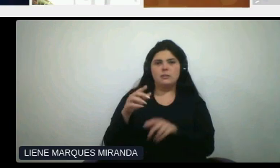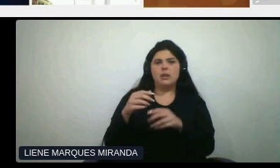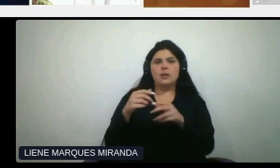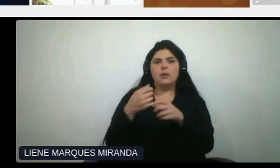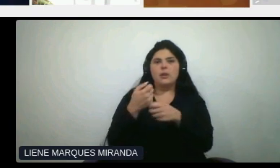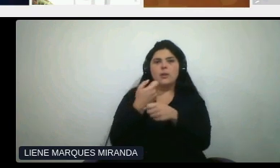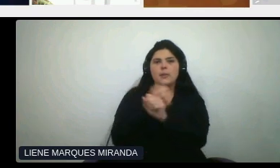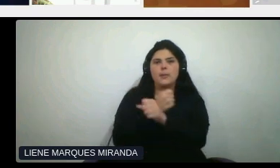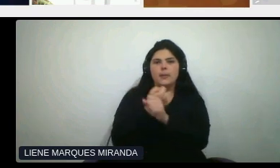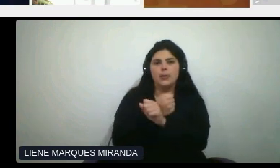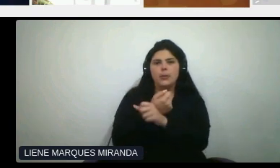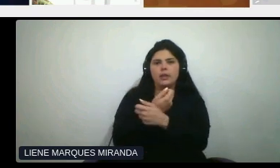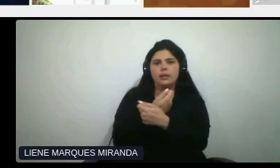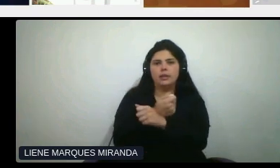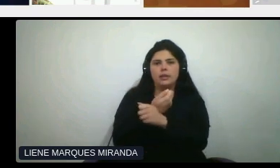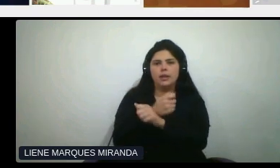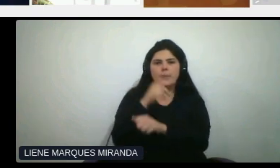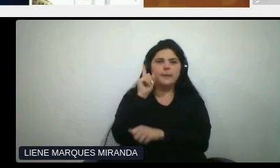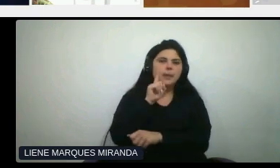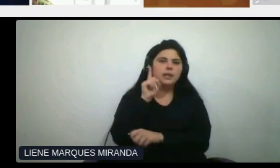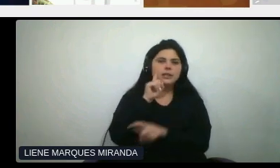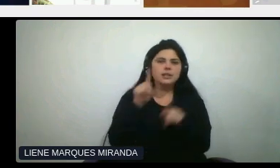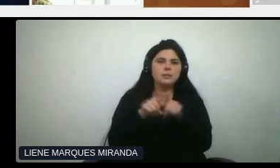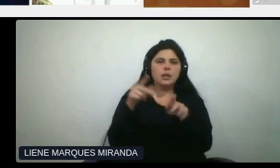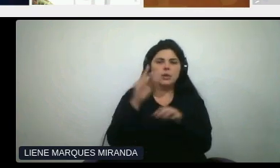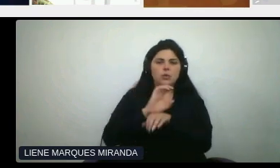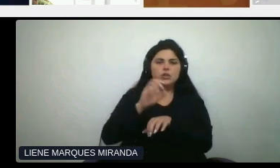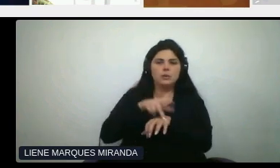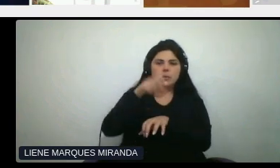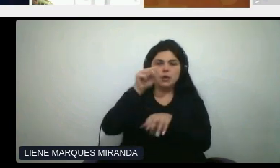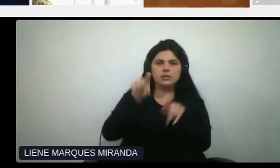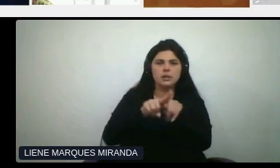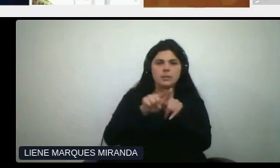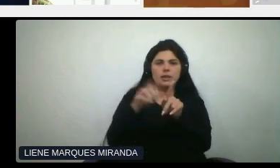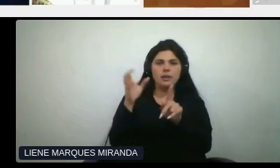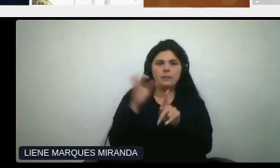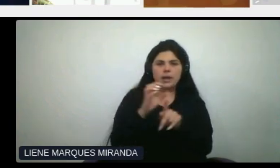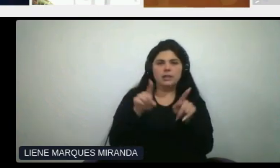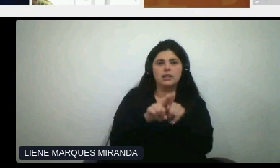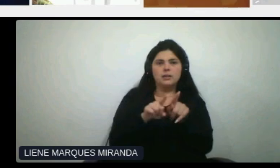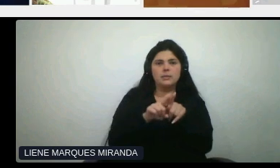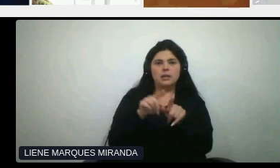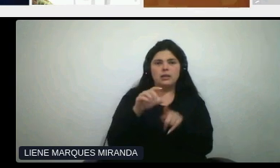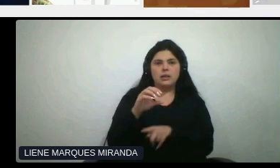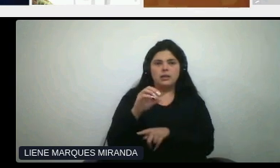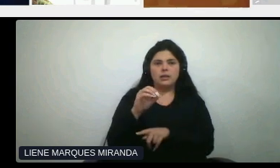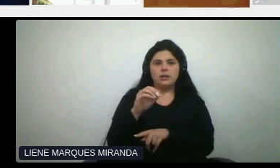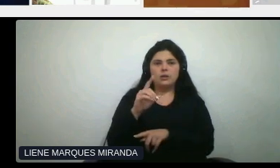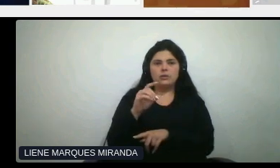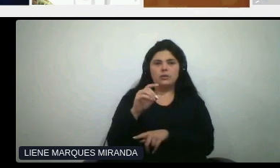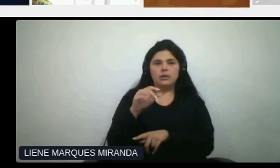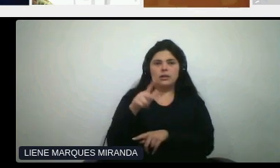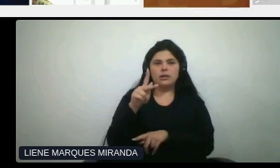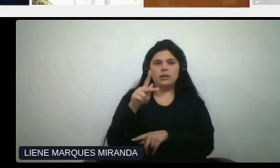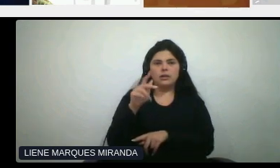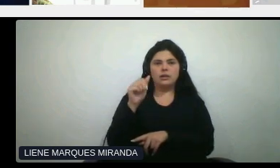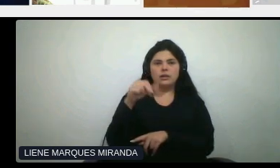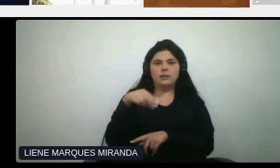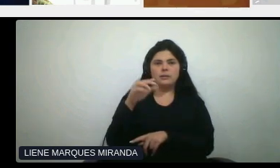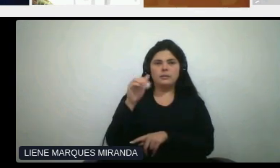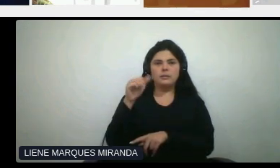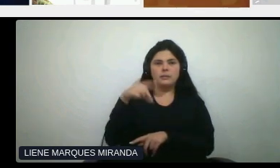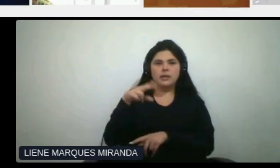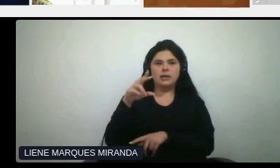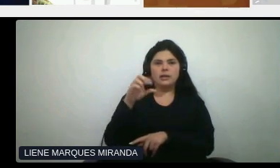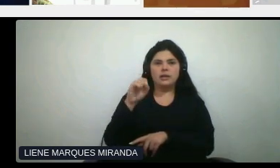curso de pós-graduação da PUC Minas, professor de cursos da Impacta, sou Gold Partner da Kanbanize. Kanbanize é uma ferramenta de gestão